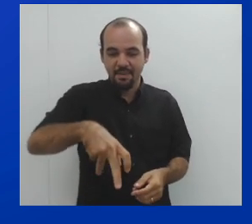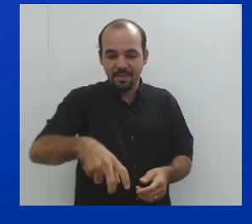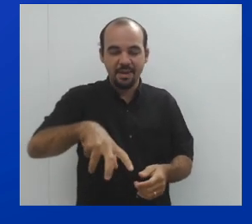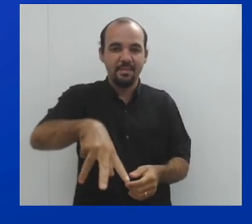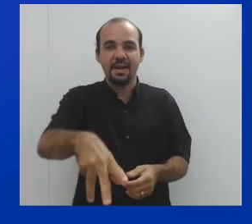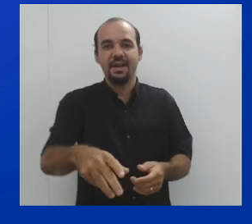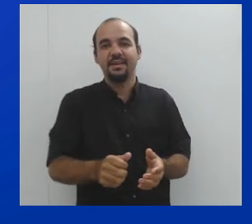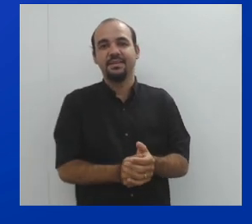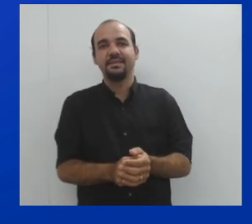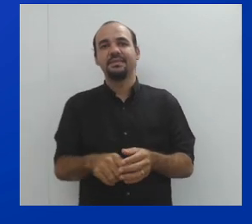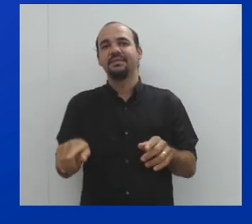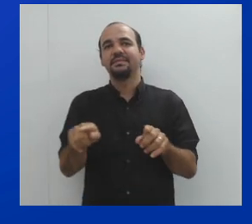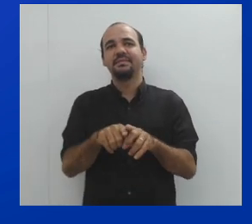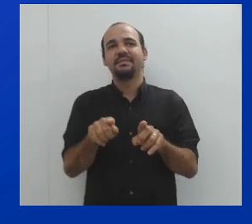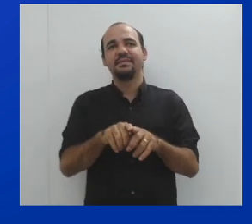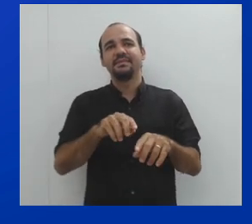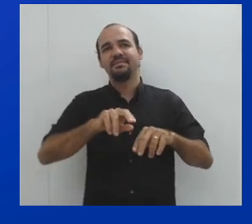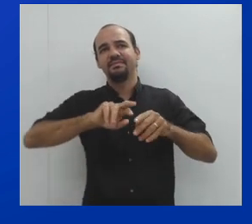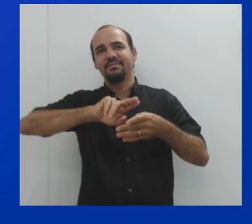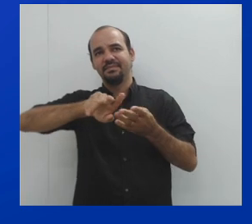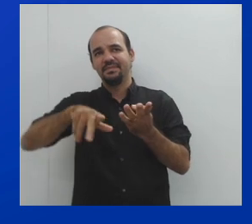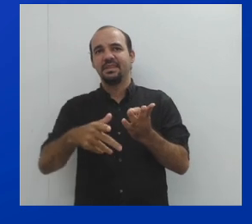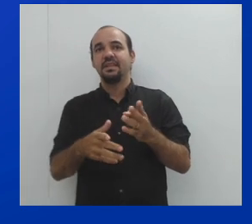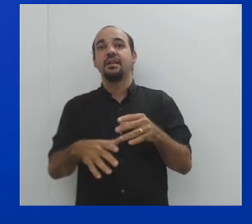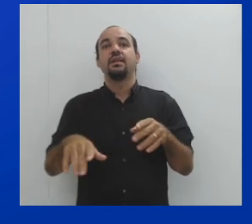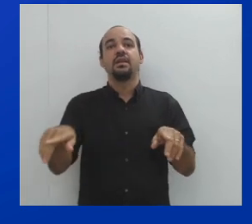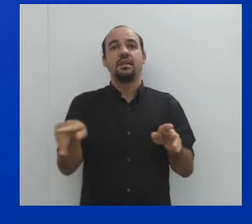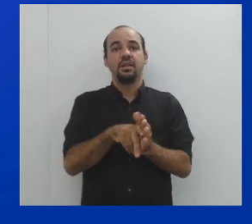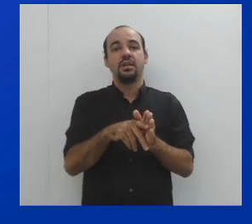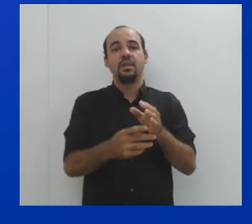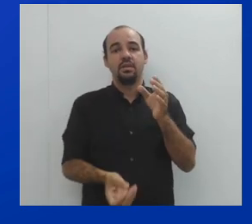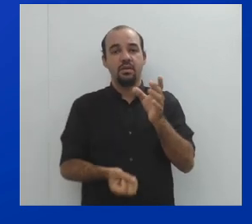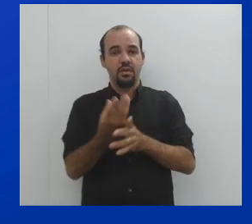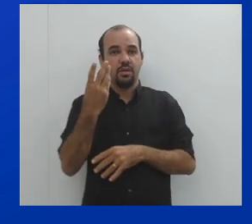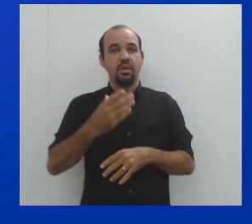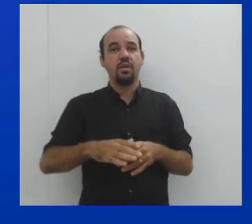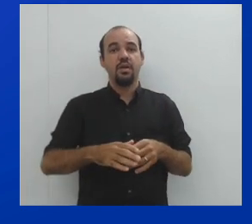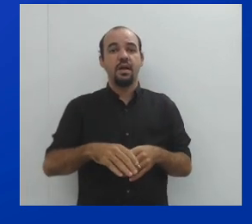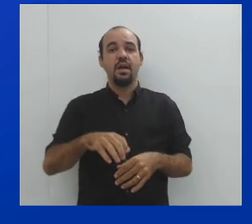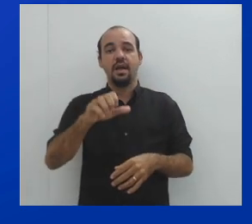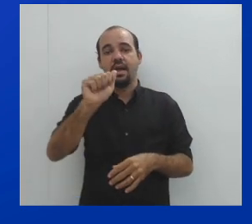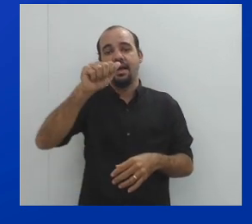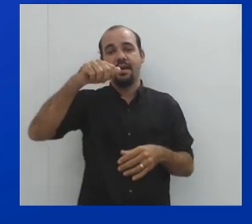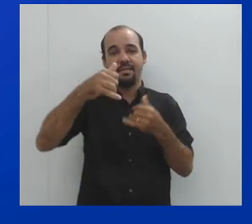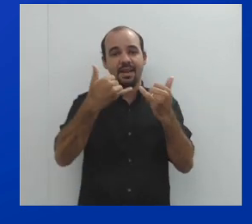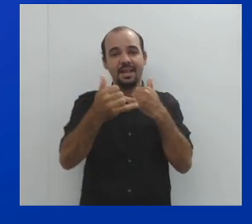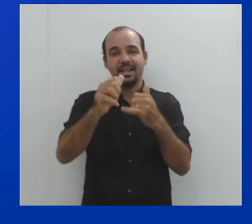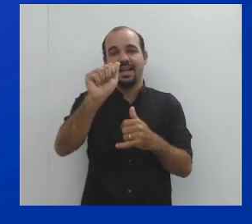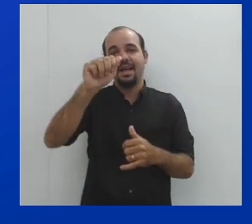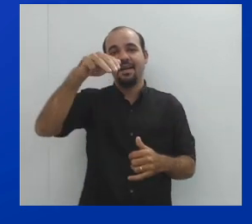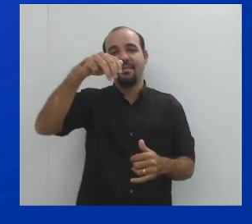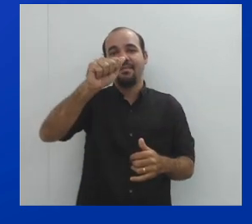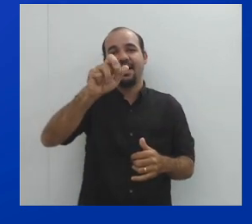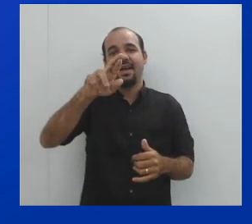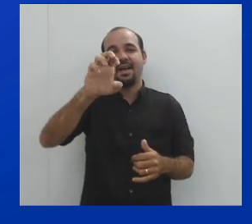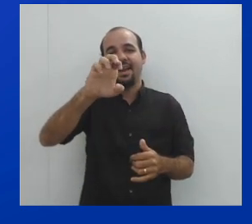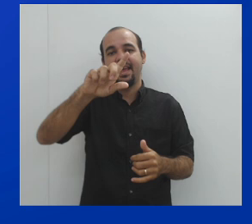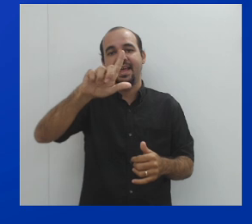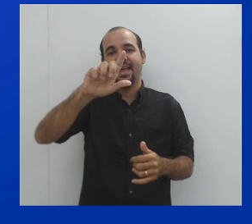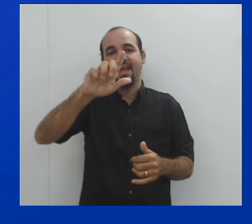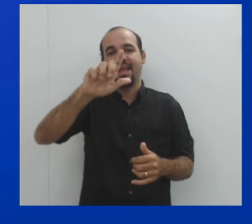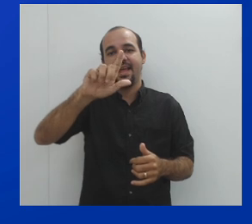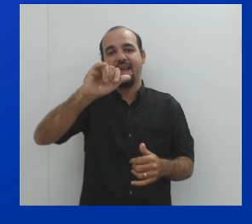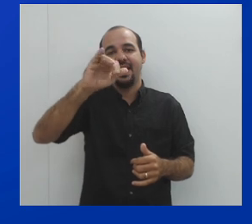adultos. Existem registros desse jogo da amarelinha, nessa época, e